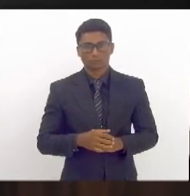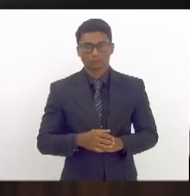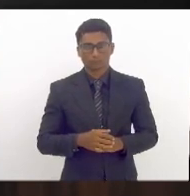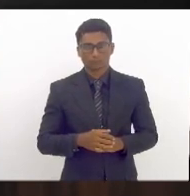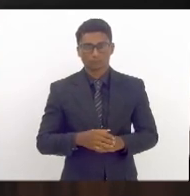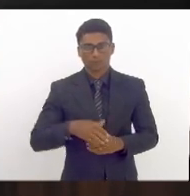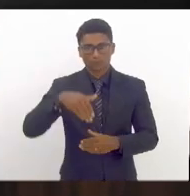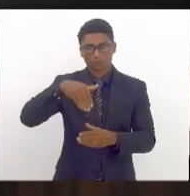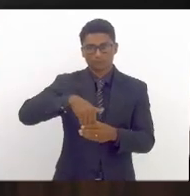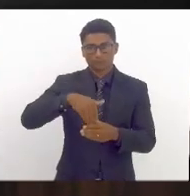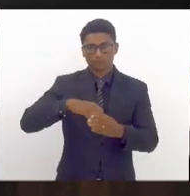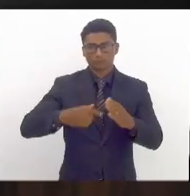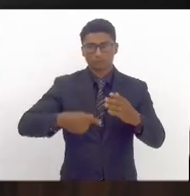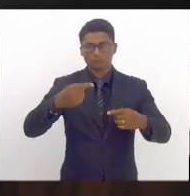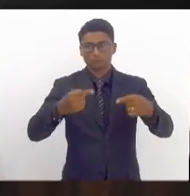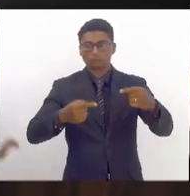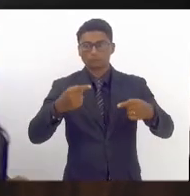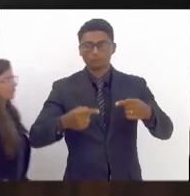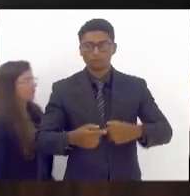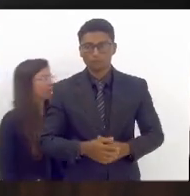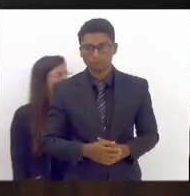em votação em primeira discussão.